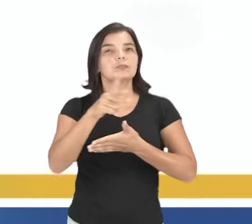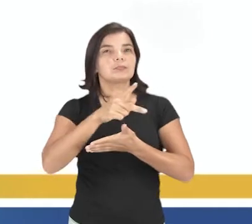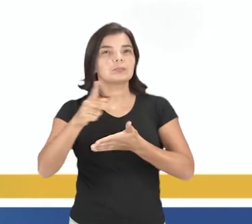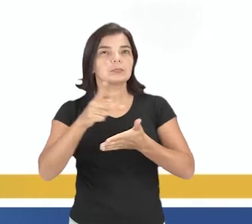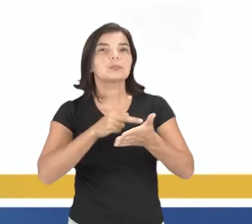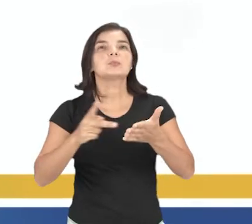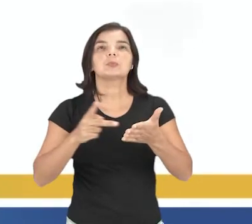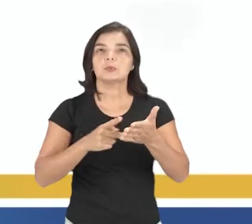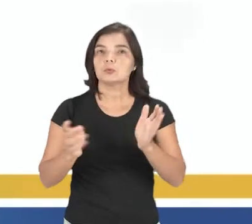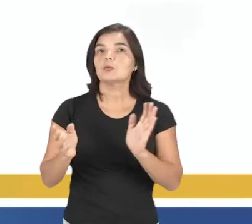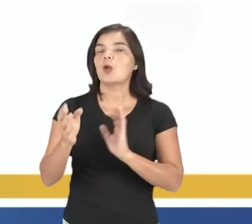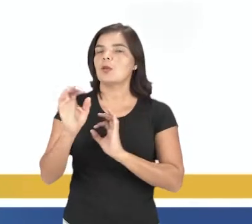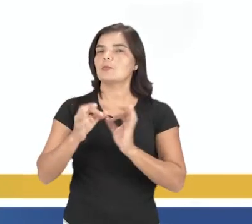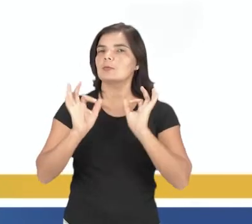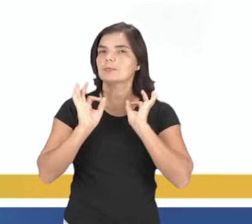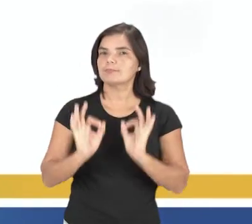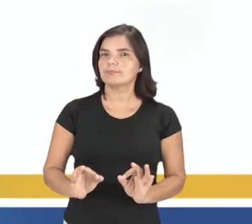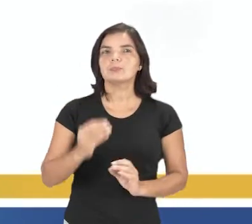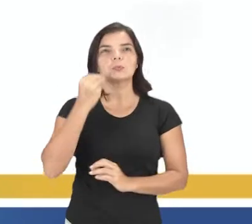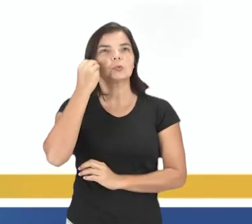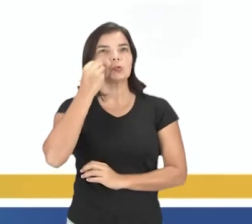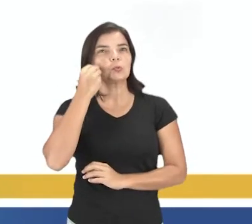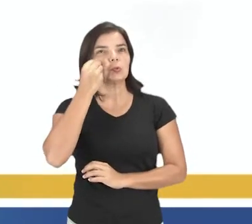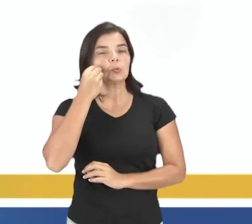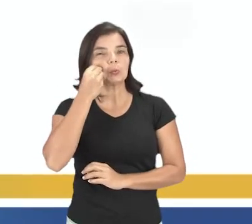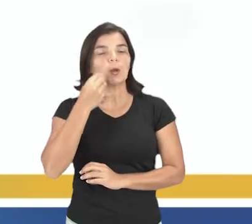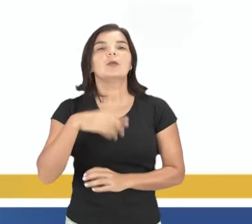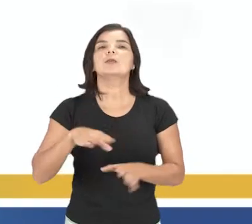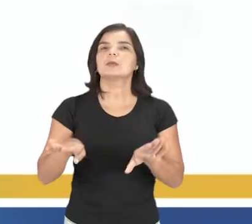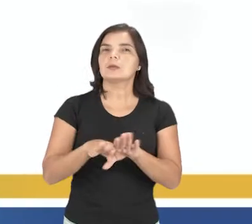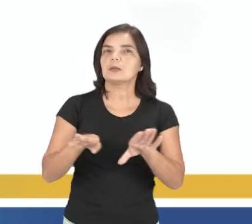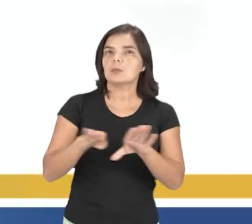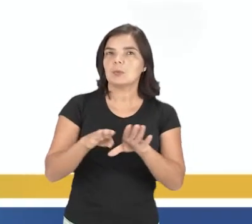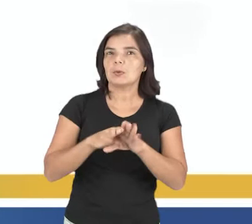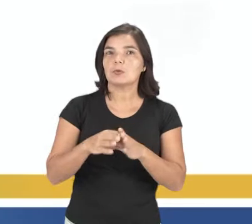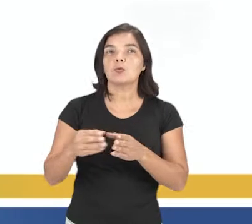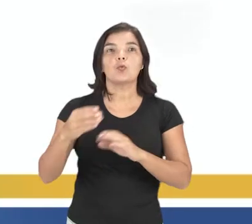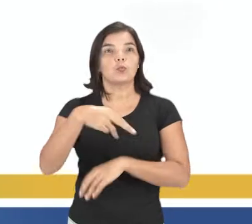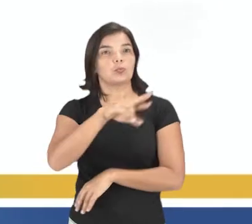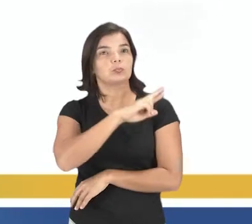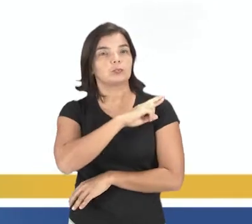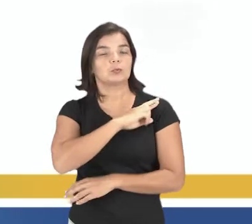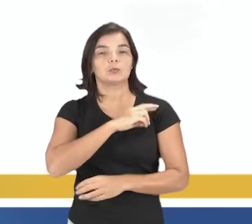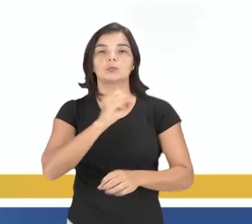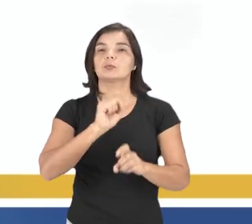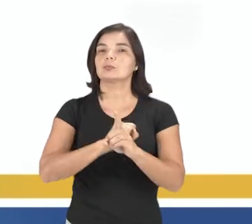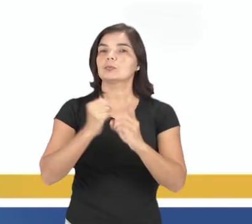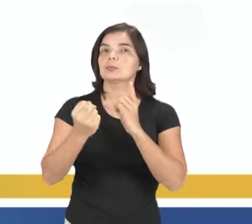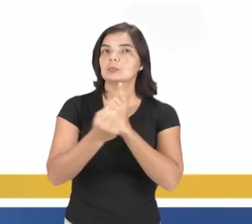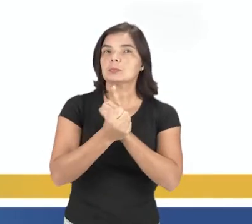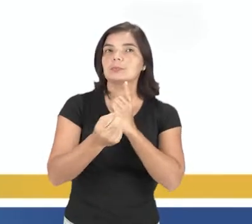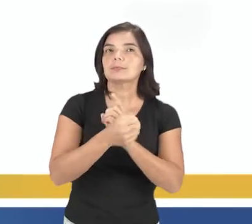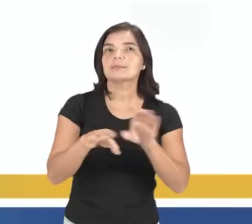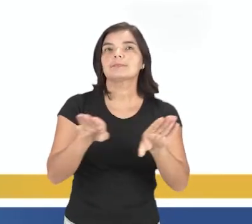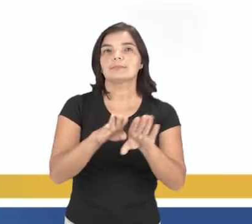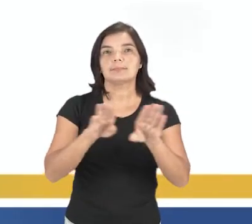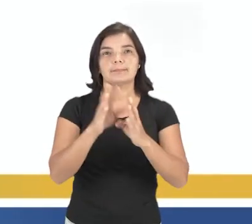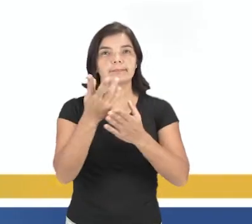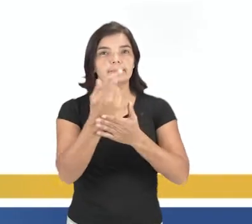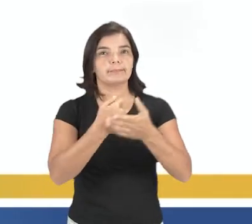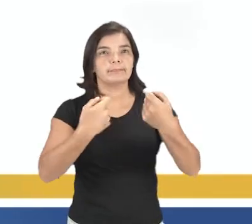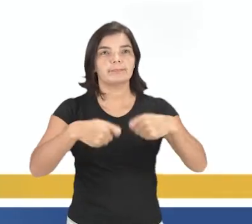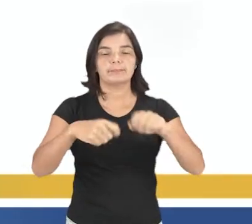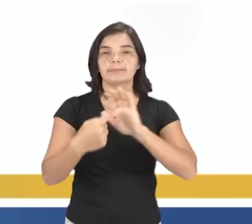que oscila entre o formalismo, a experimentação estética radical, o engajamento, o compromisso sociopolítico, a adesão